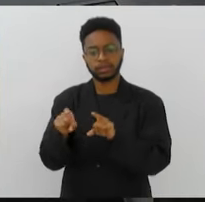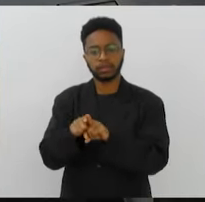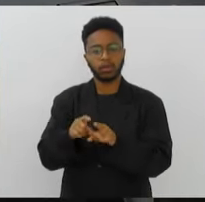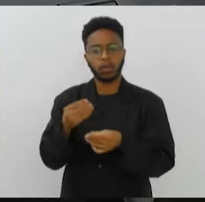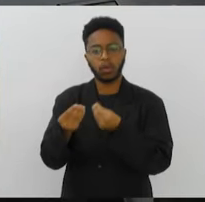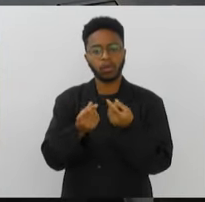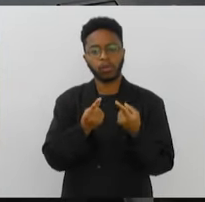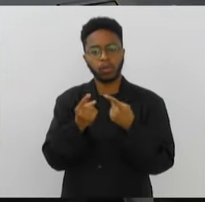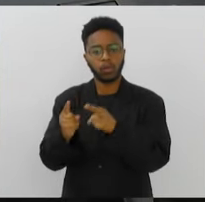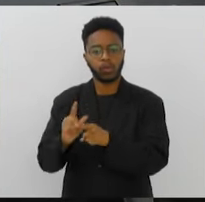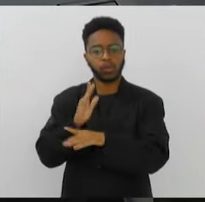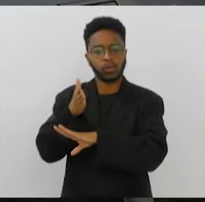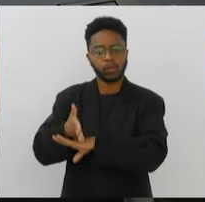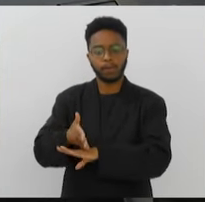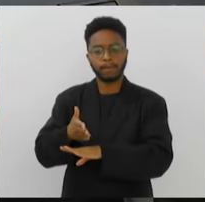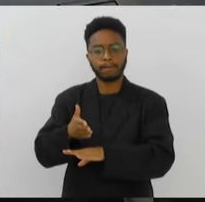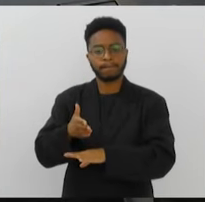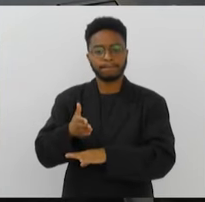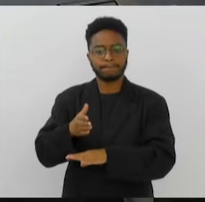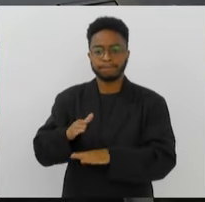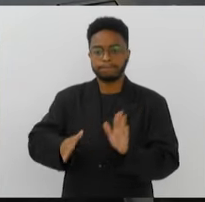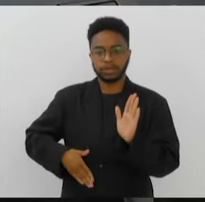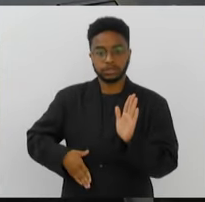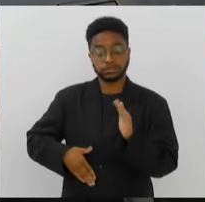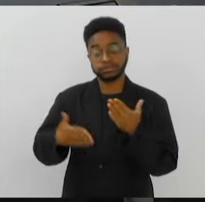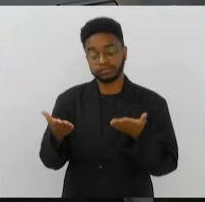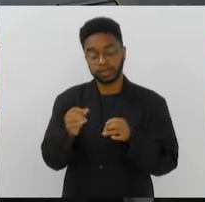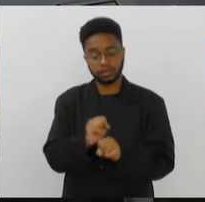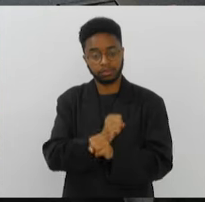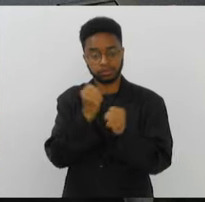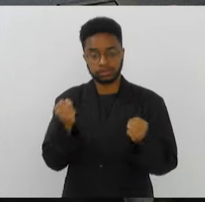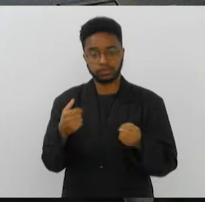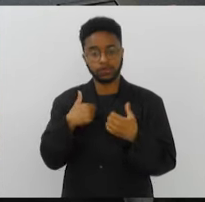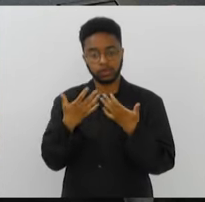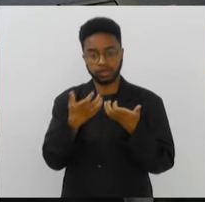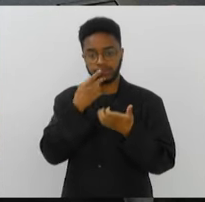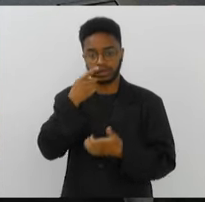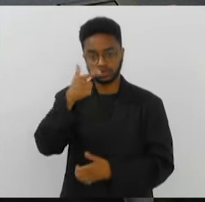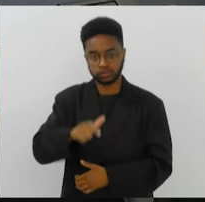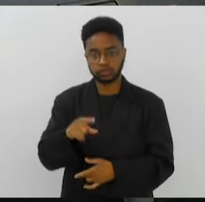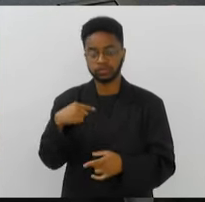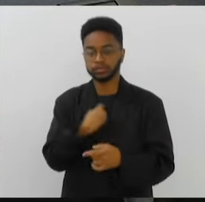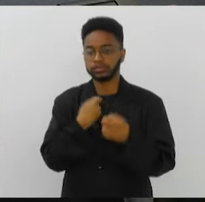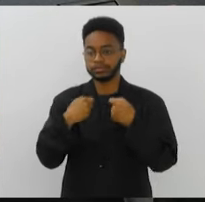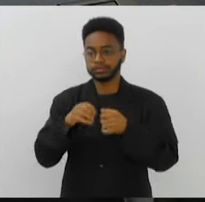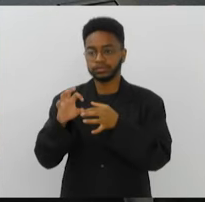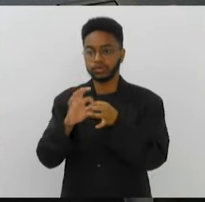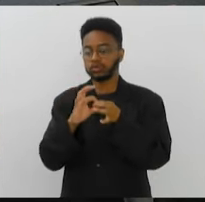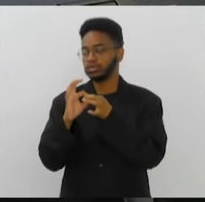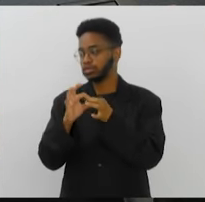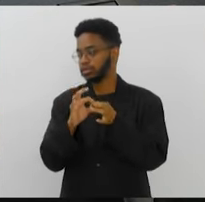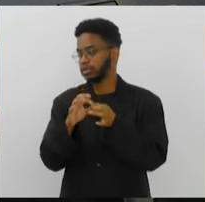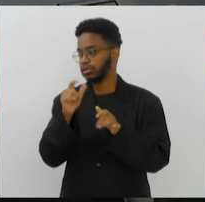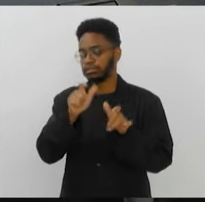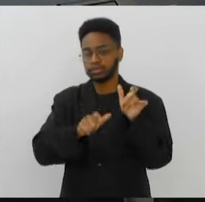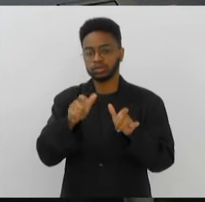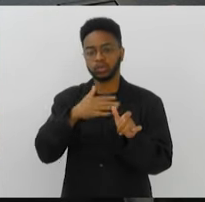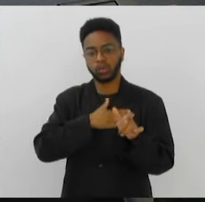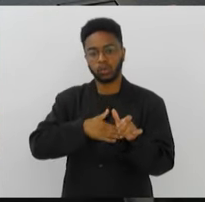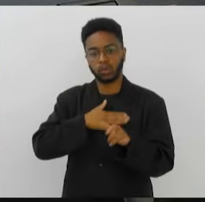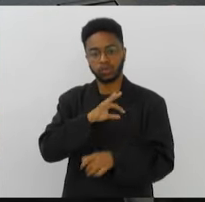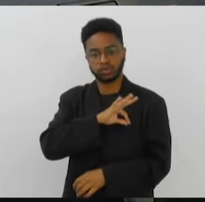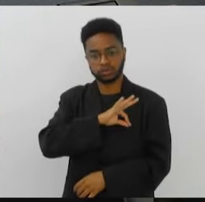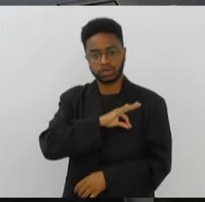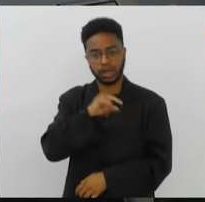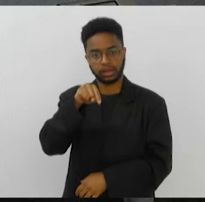criminalidade? É impossível isso. Então, mais uma vez, eu quero falar. Nós temos que nos unir àqueles que gostam das polícias